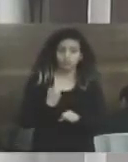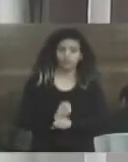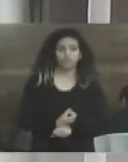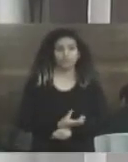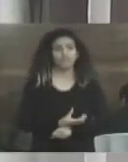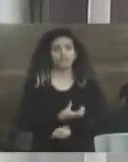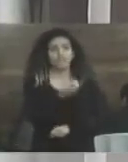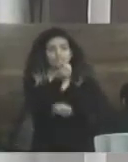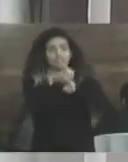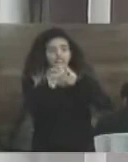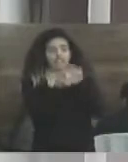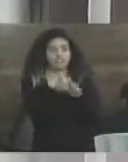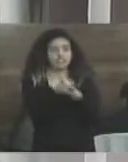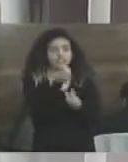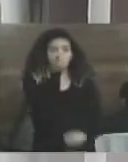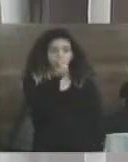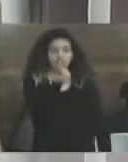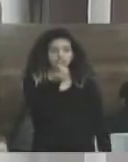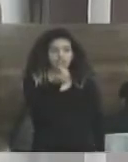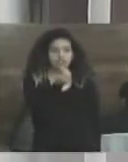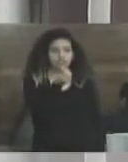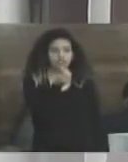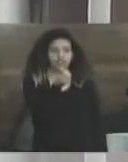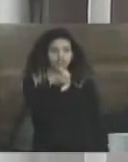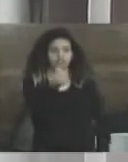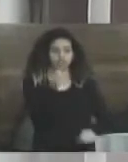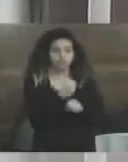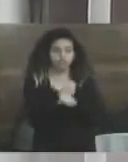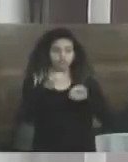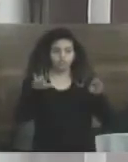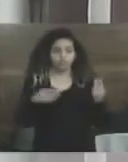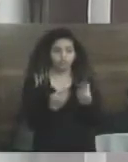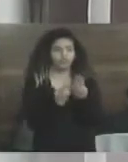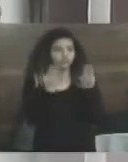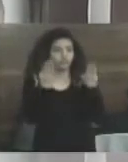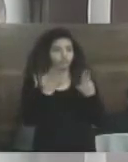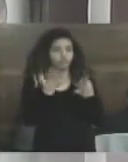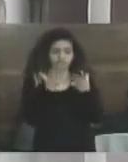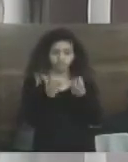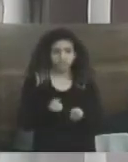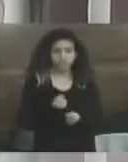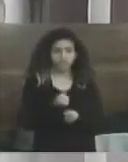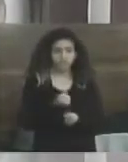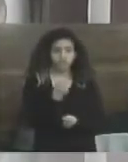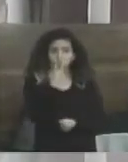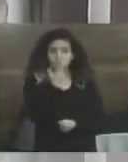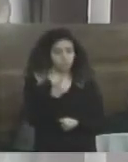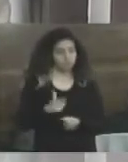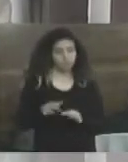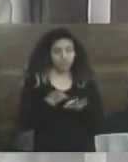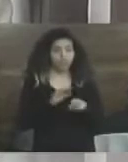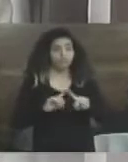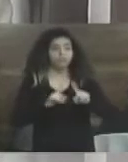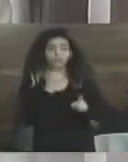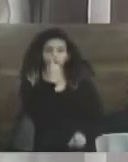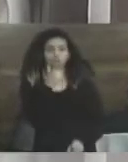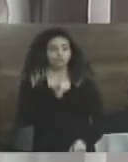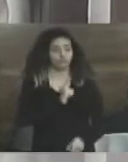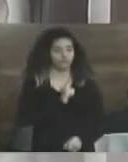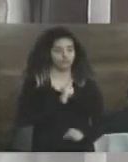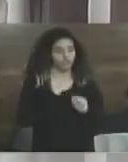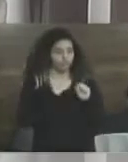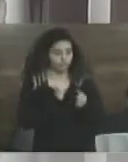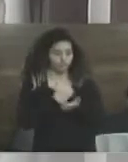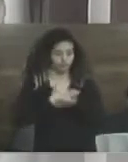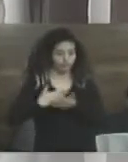seis sondas que a Brás Fels pegou, duas não tem nem projeto, mas uma está no projeto, que dá para iniciar o